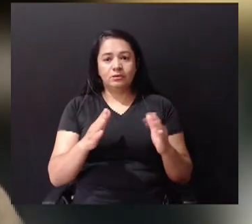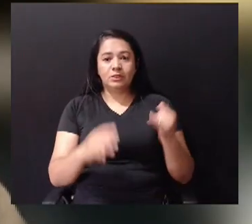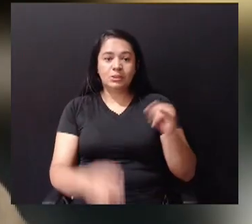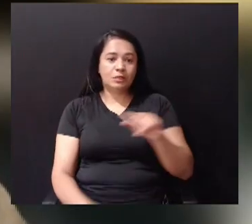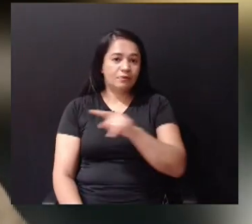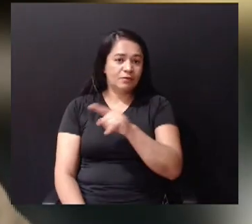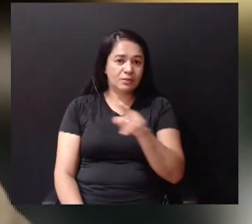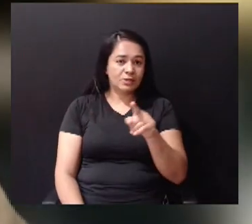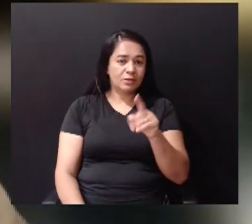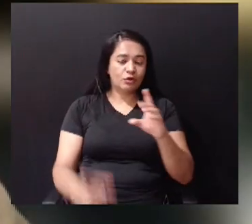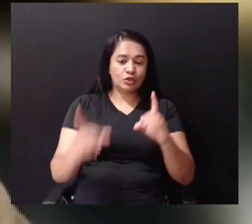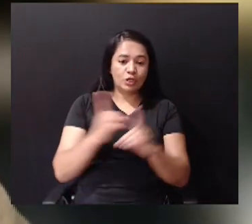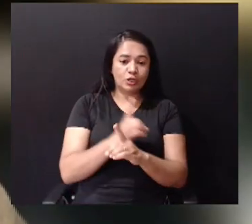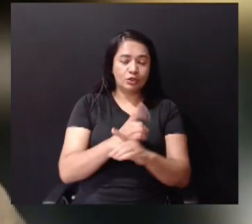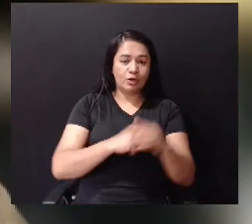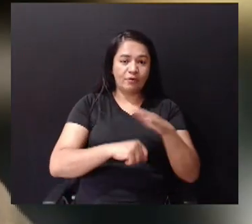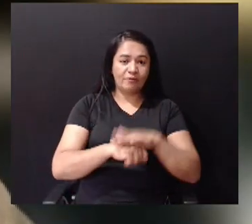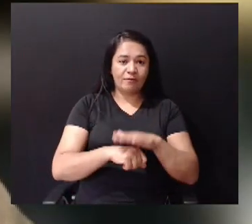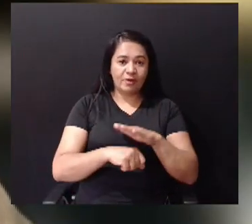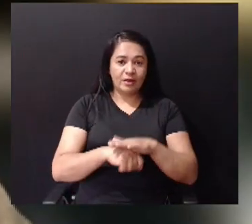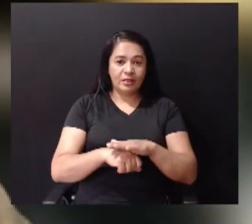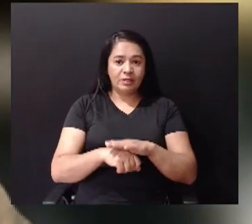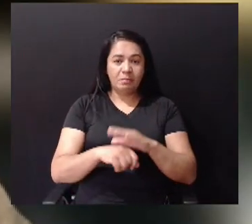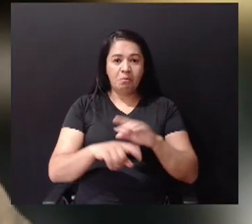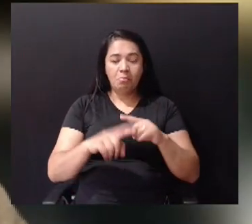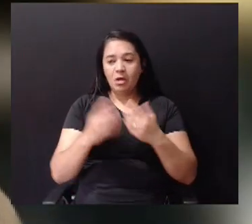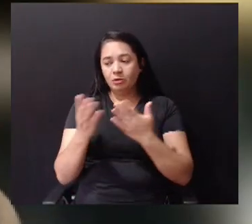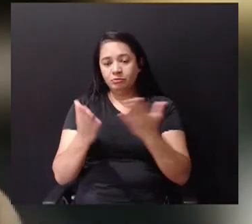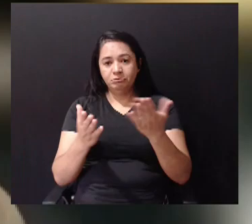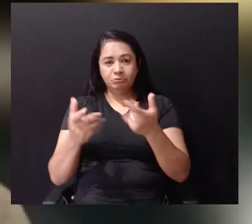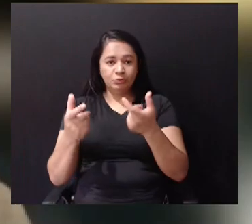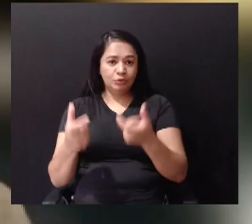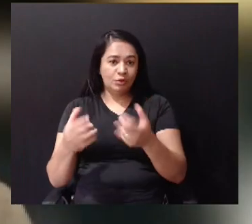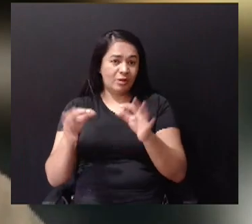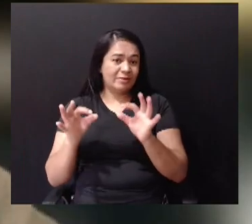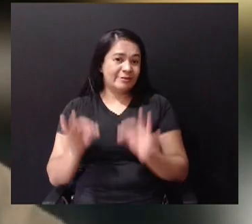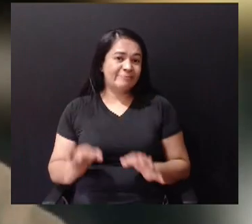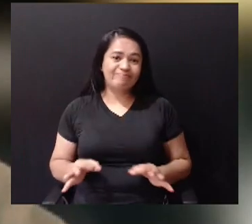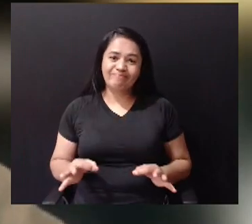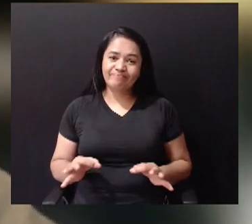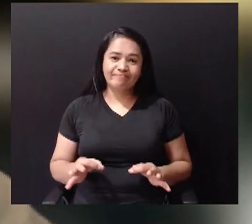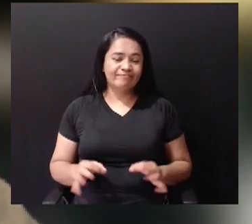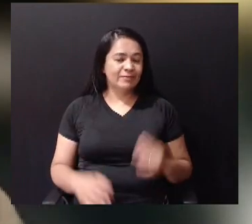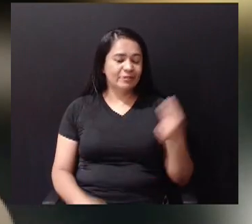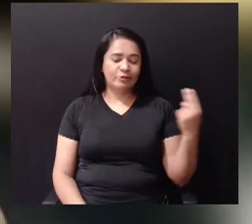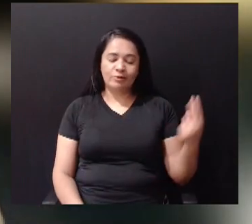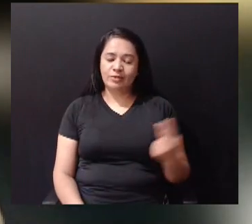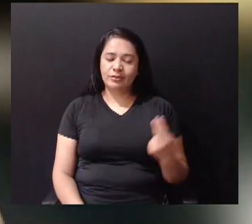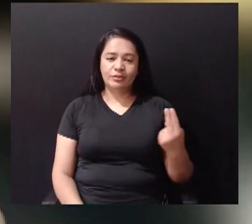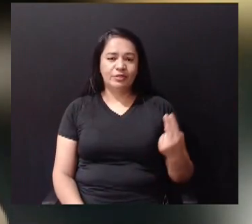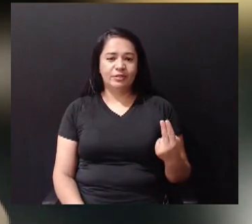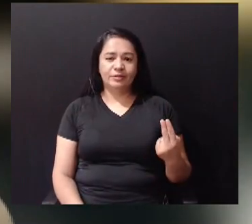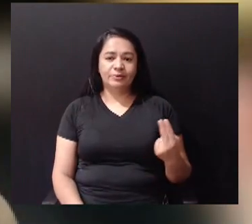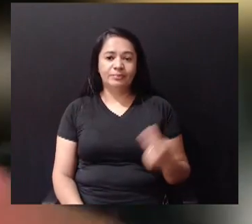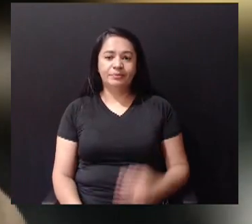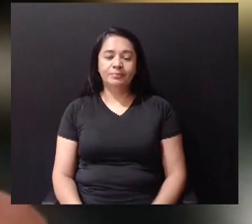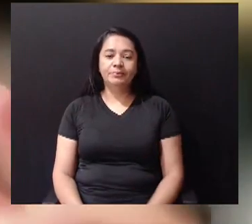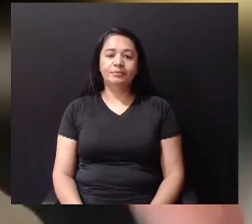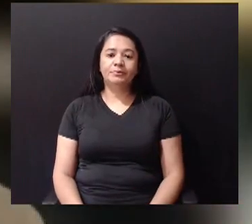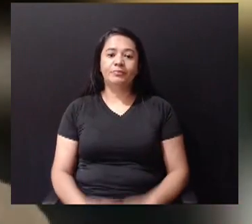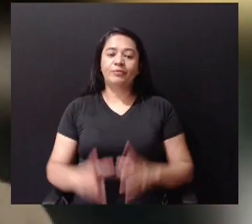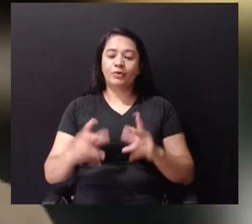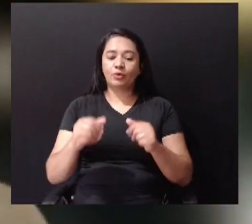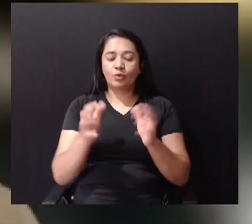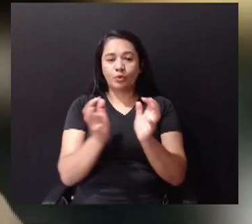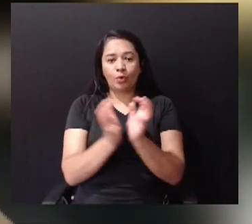for adequadamente tratado no local correto, o diagnóstico precoce não vai curar sozinho. Então é todo um conjunto, né, um conjunto